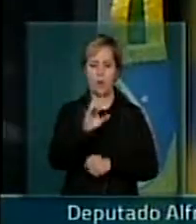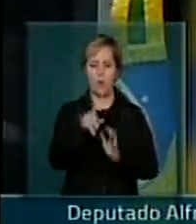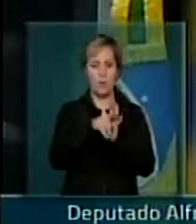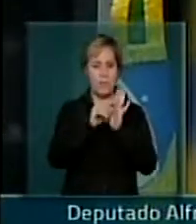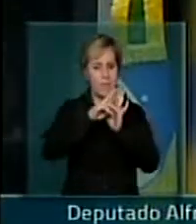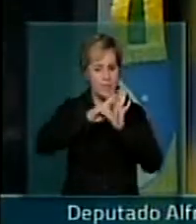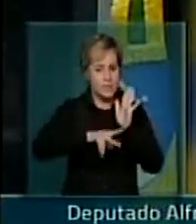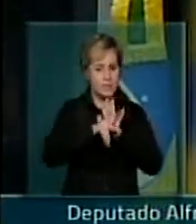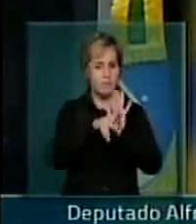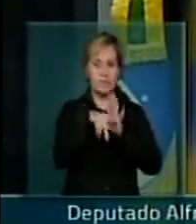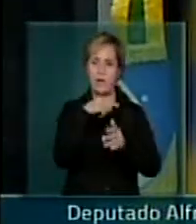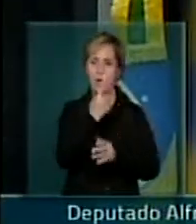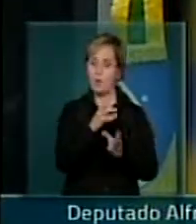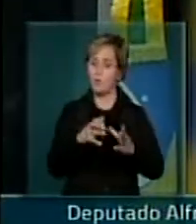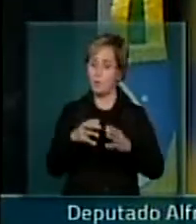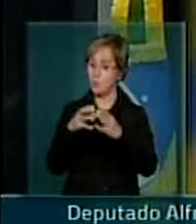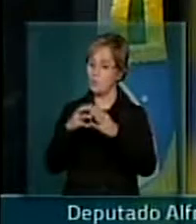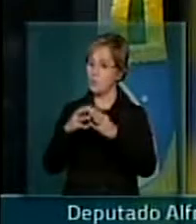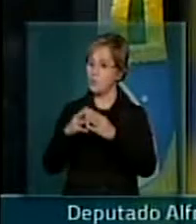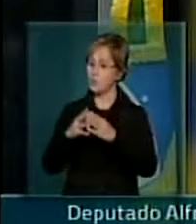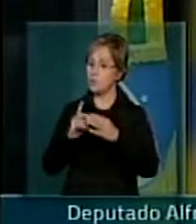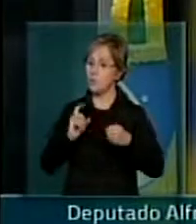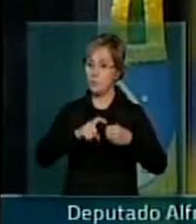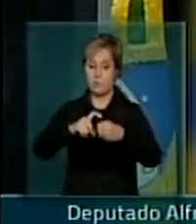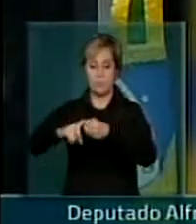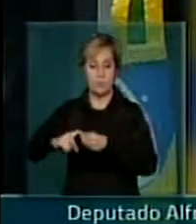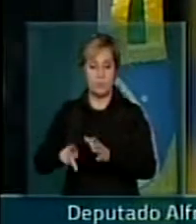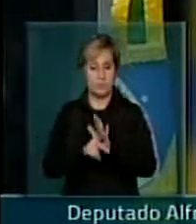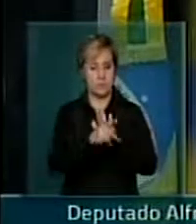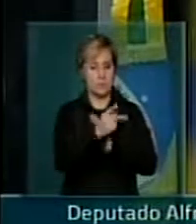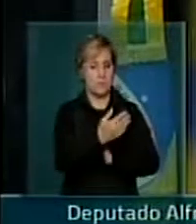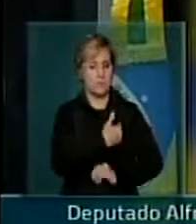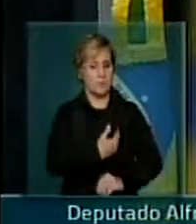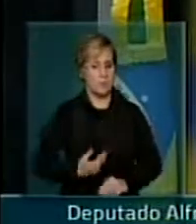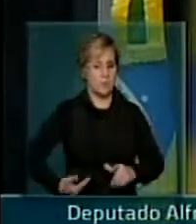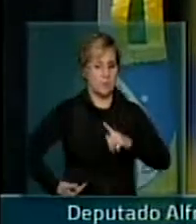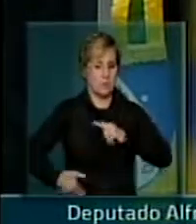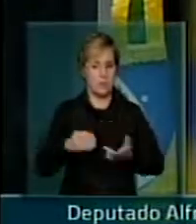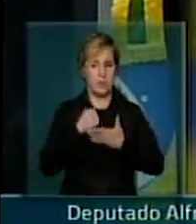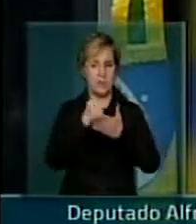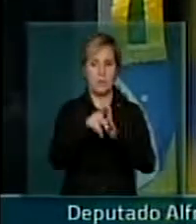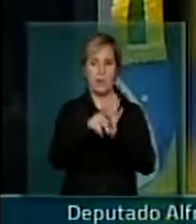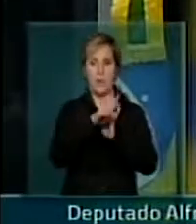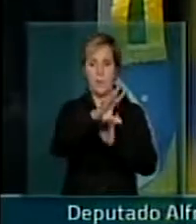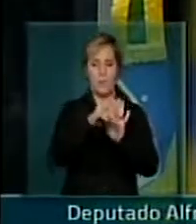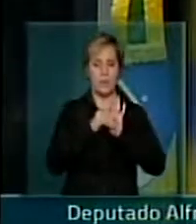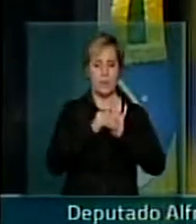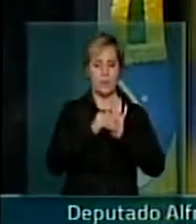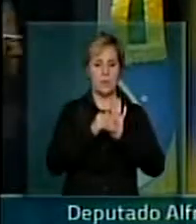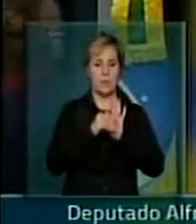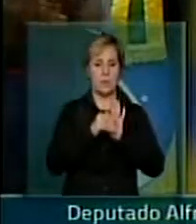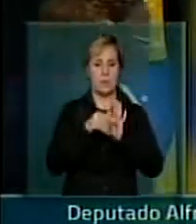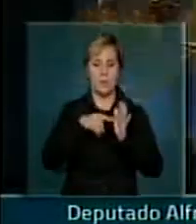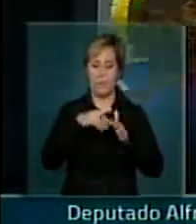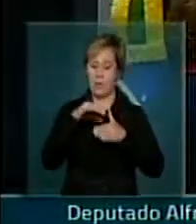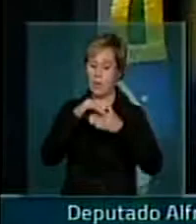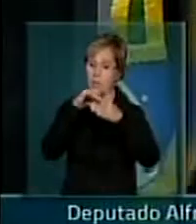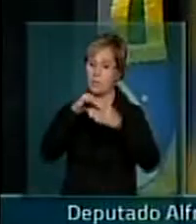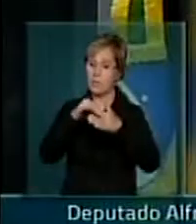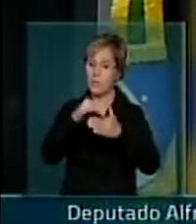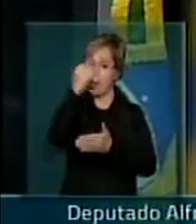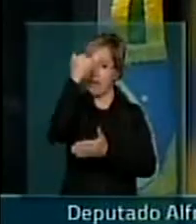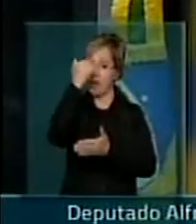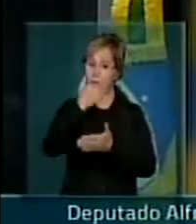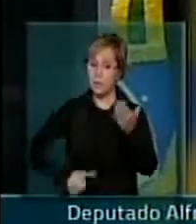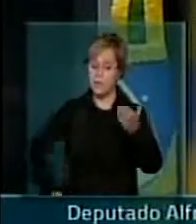quando um dos partidos signatários, com os apoiamentos dessa emenda assinados pelo seu líder, retirou